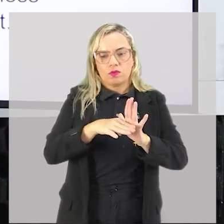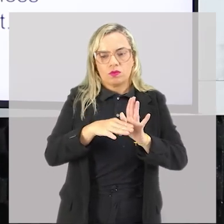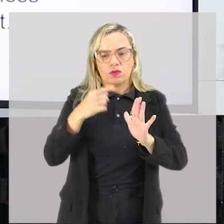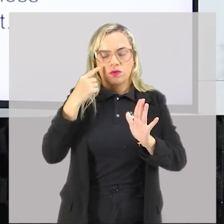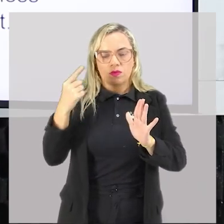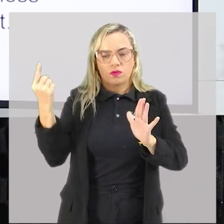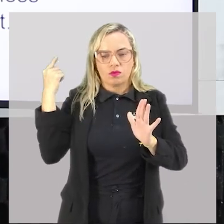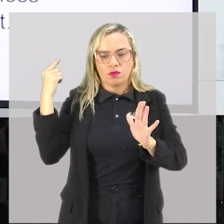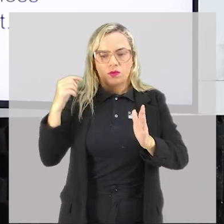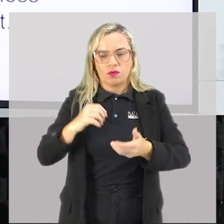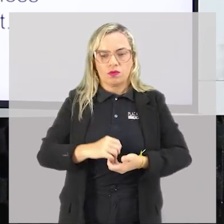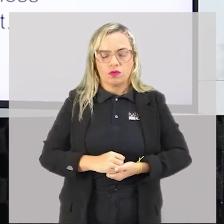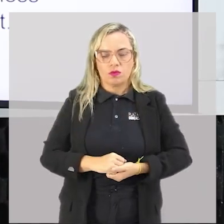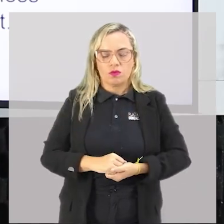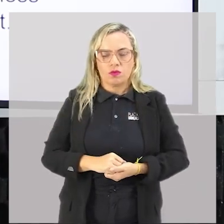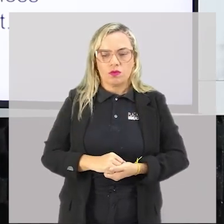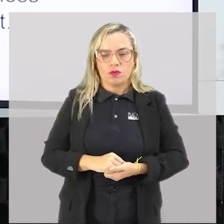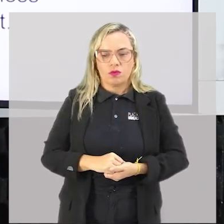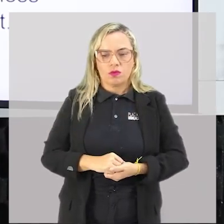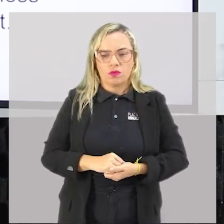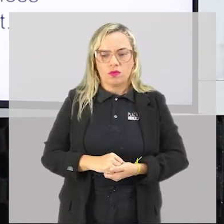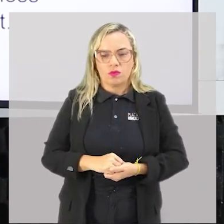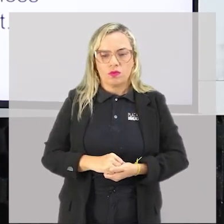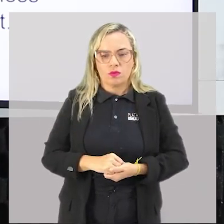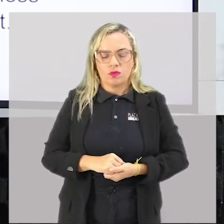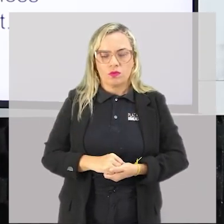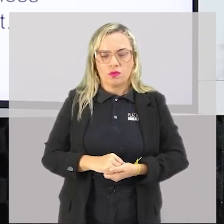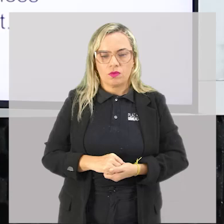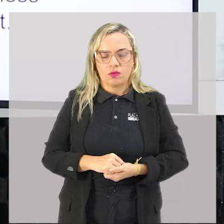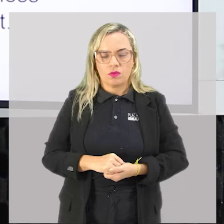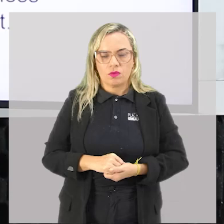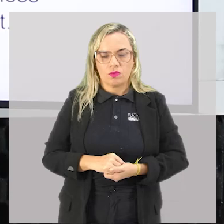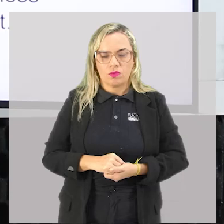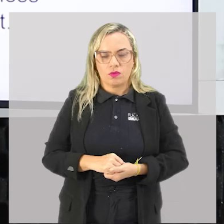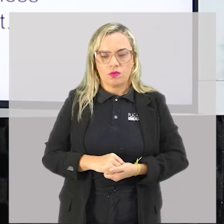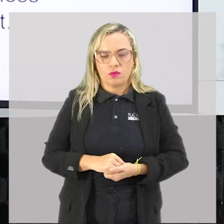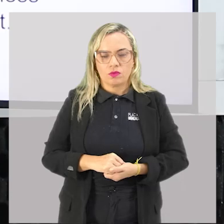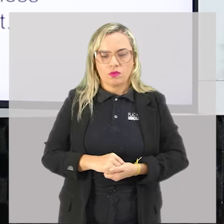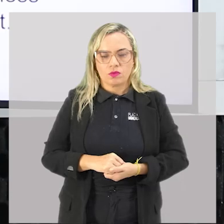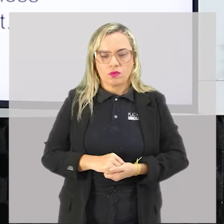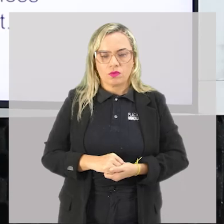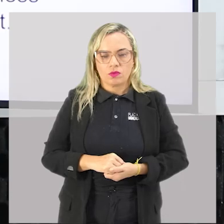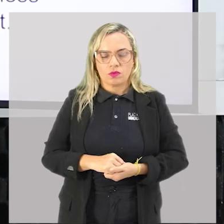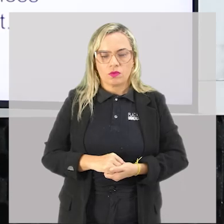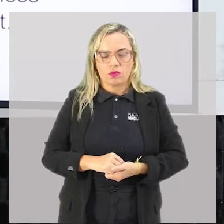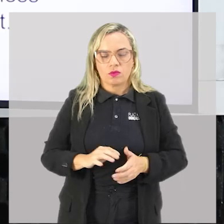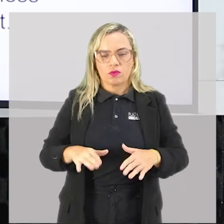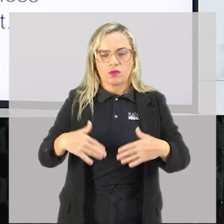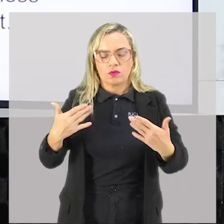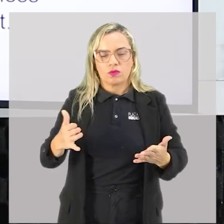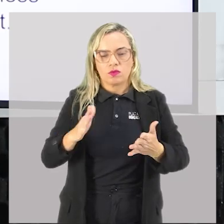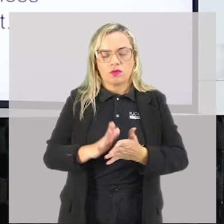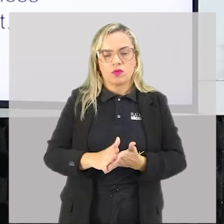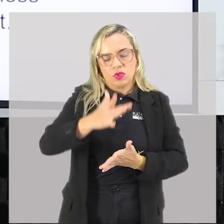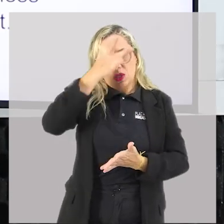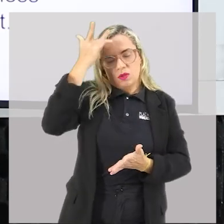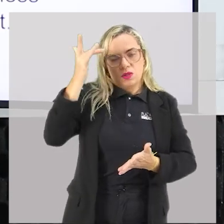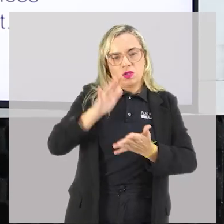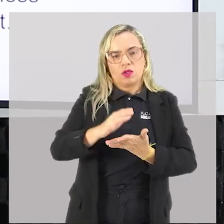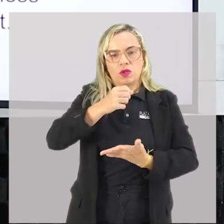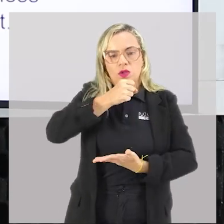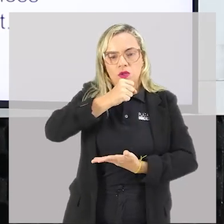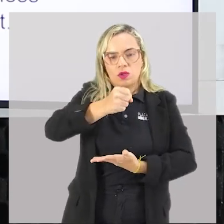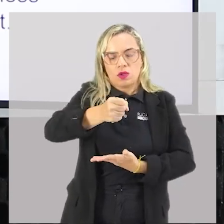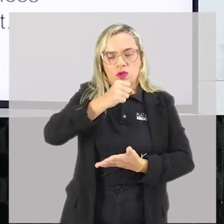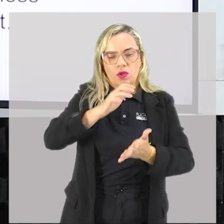a good practice when answering an interview's question about a weakness? Então, se o entrevistador pergunta para